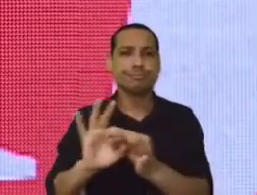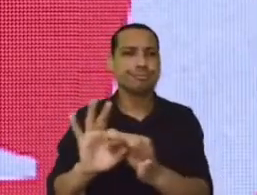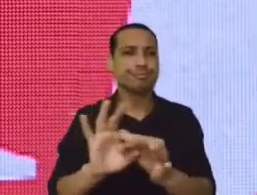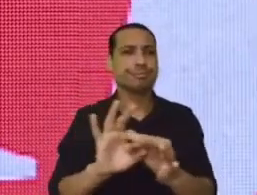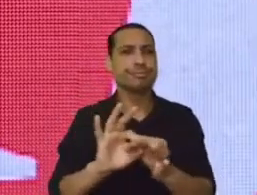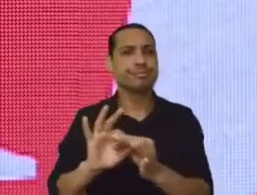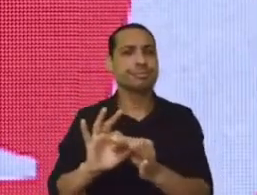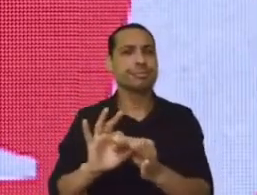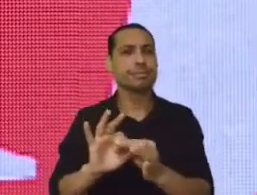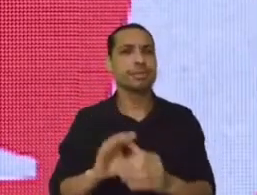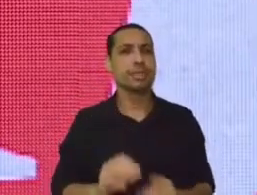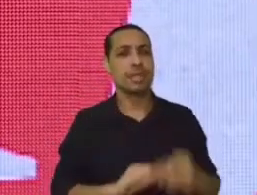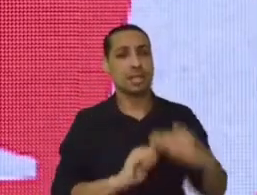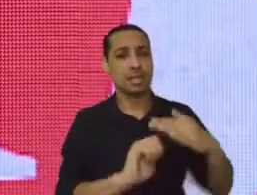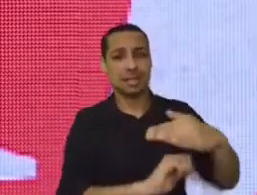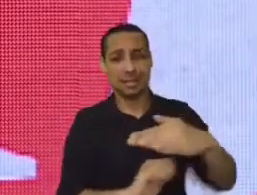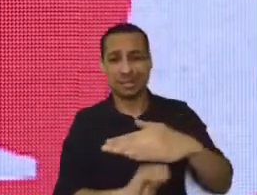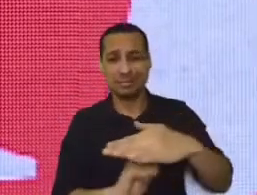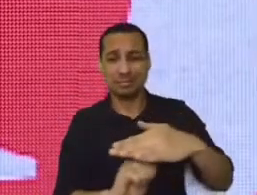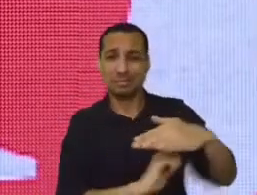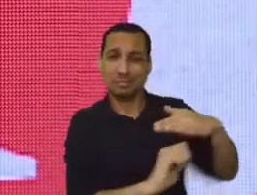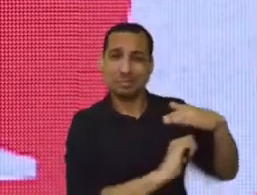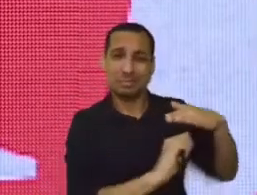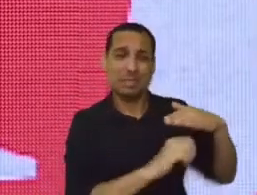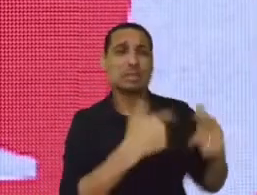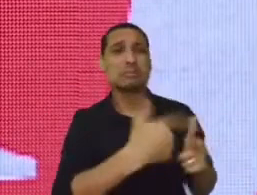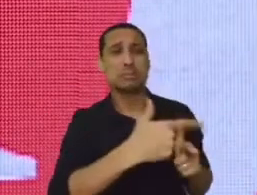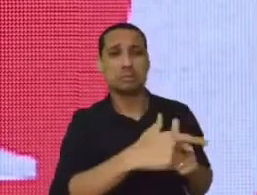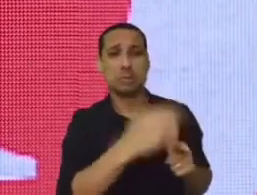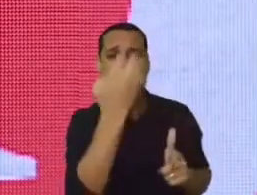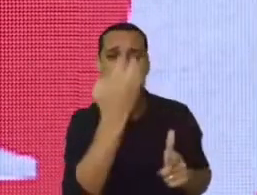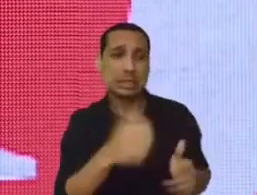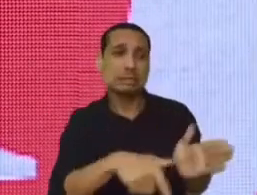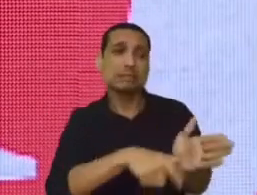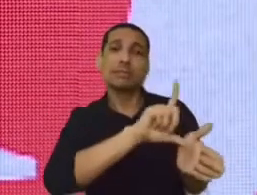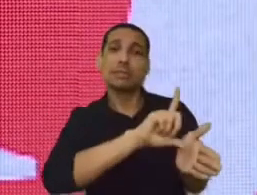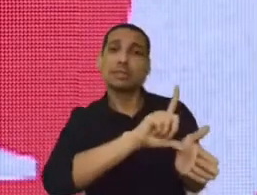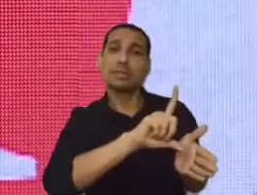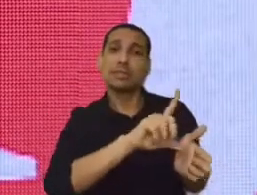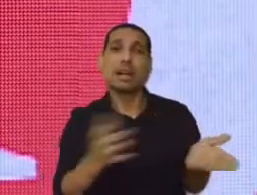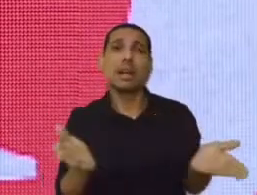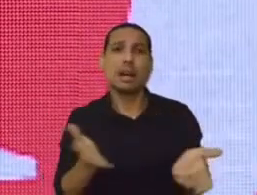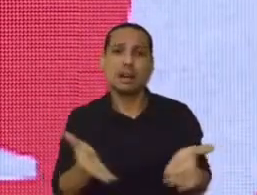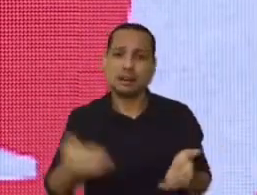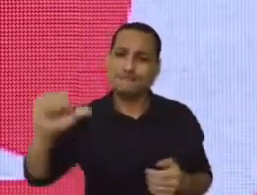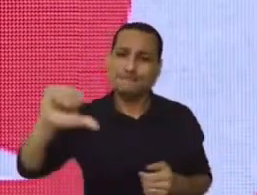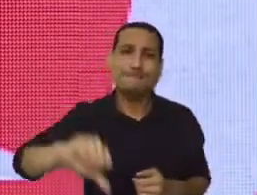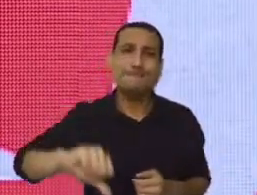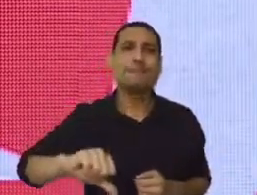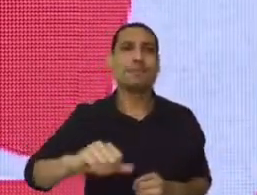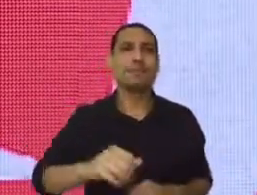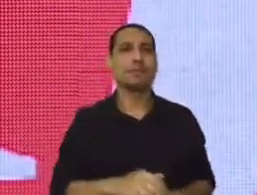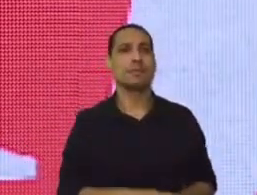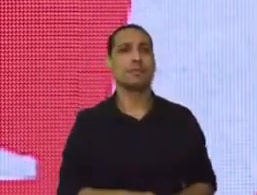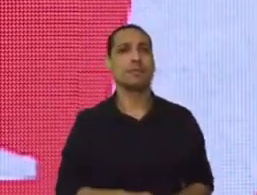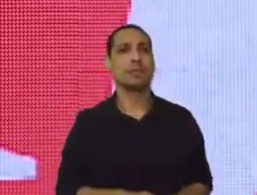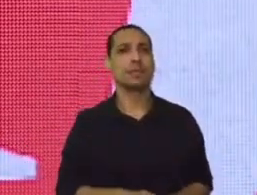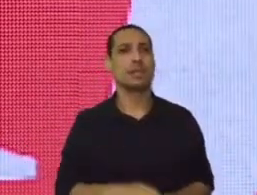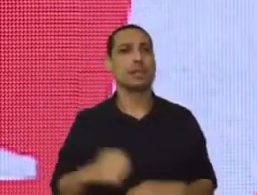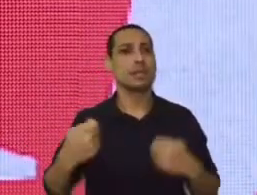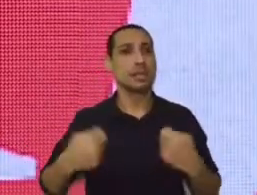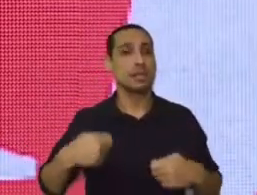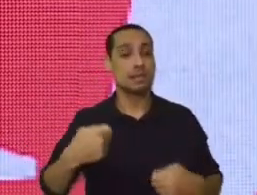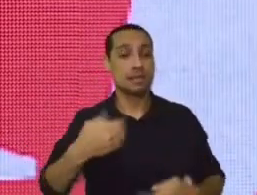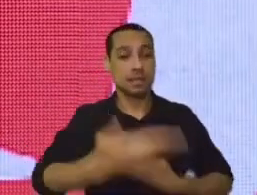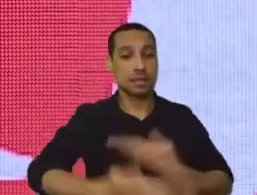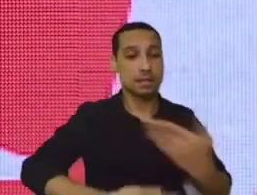sindical, agora muito mais ainda. Né? Nessa nova conjuntura não é mais permitido. Nós vamos ter que ter um grau de interação entre